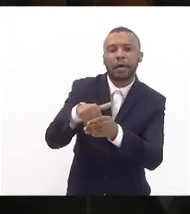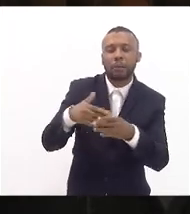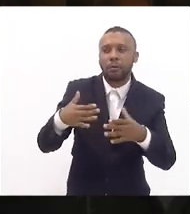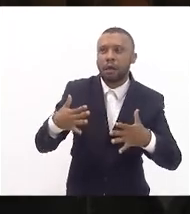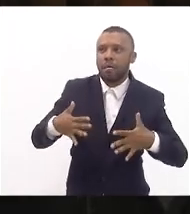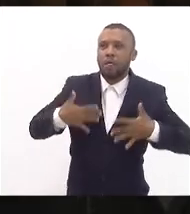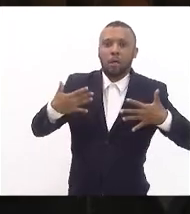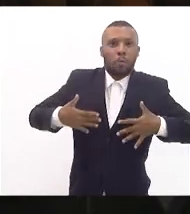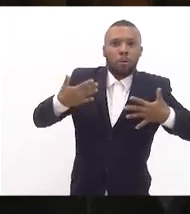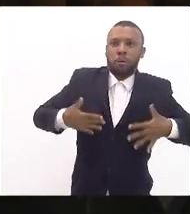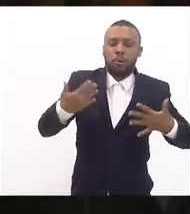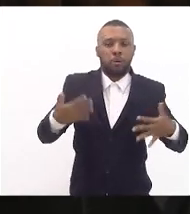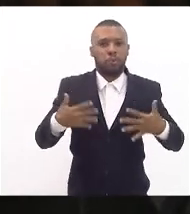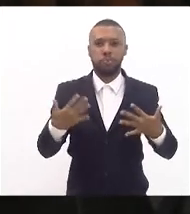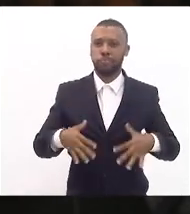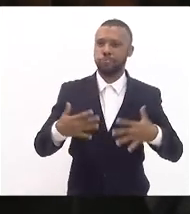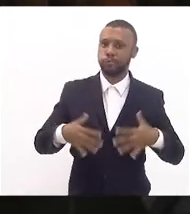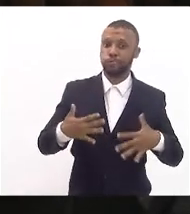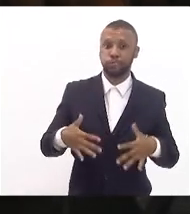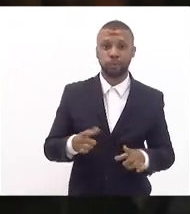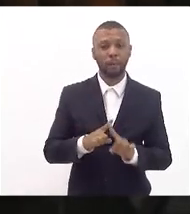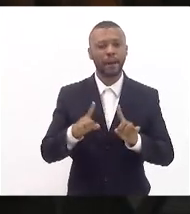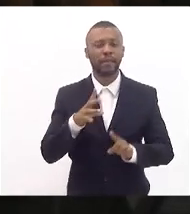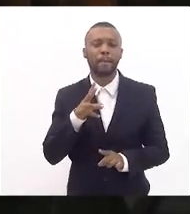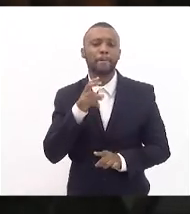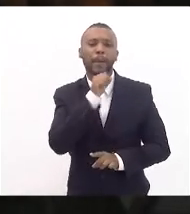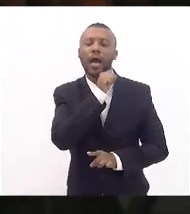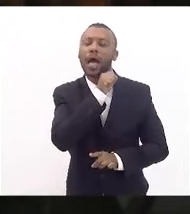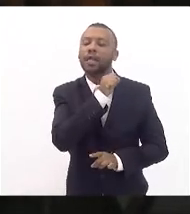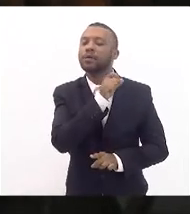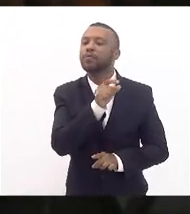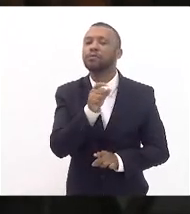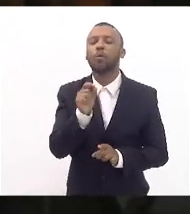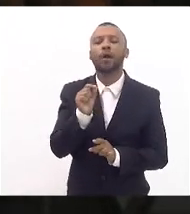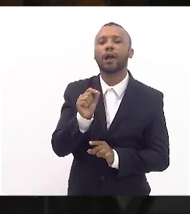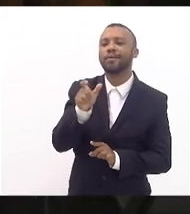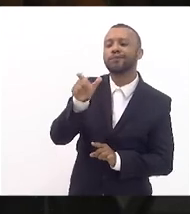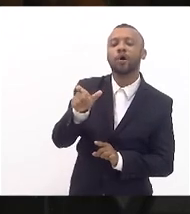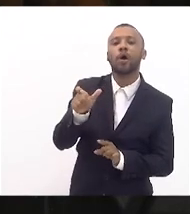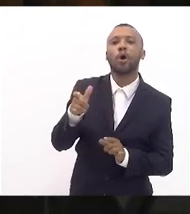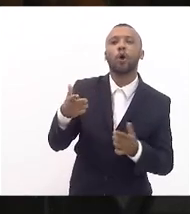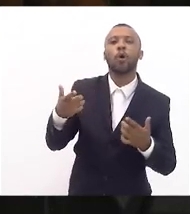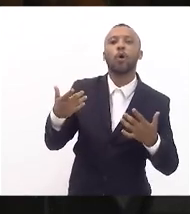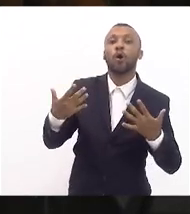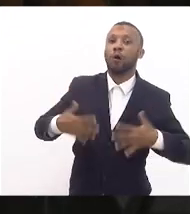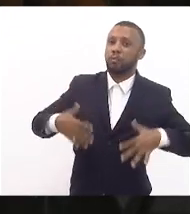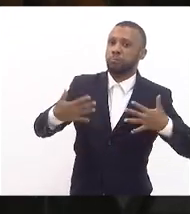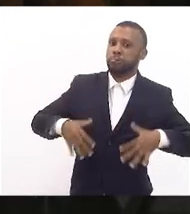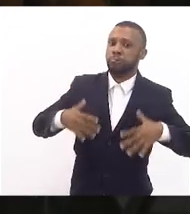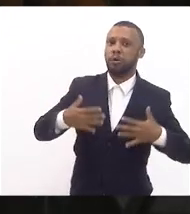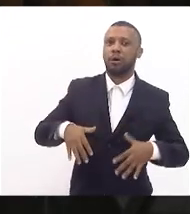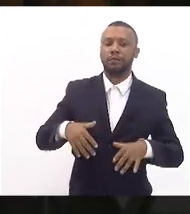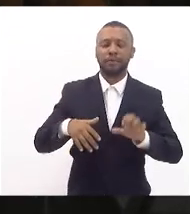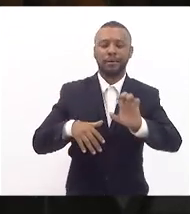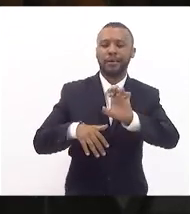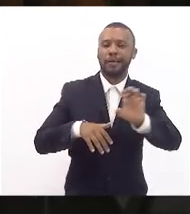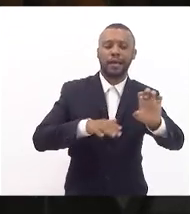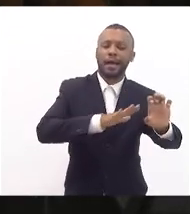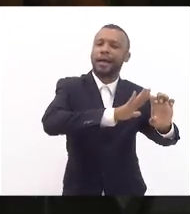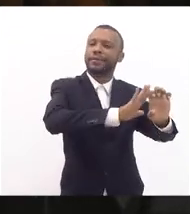mas é perceptível o desespero da esquerda. De vez em quando,